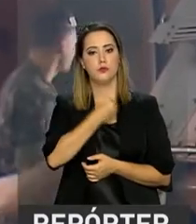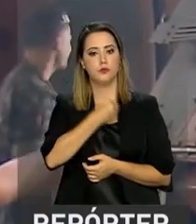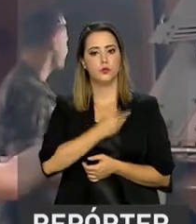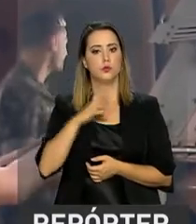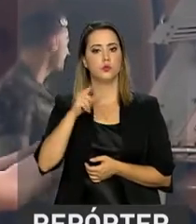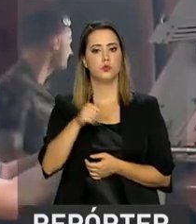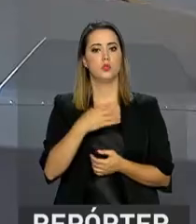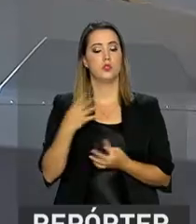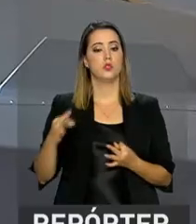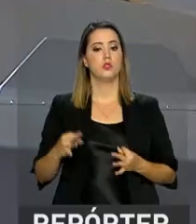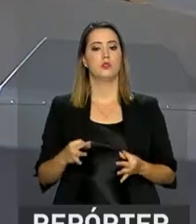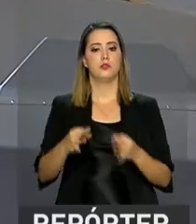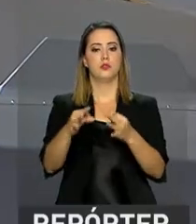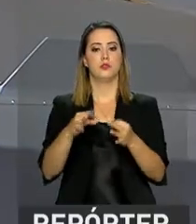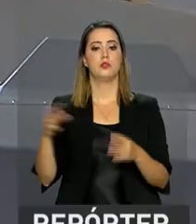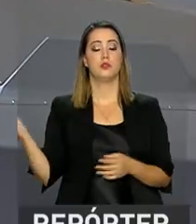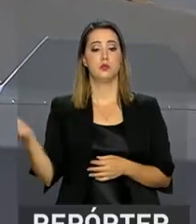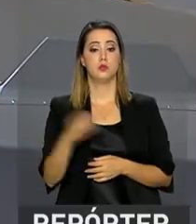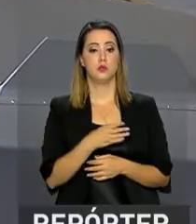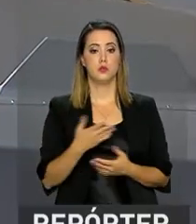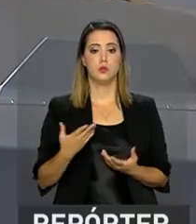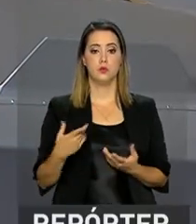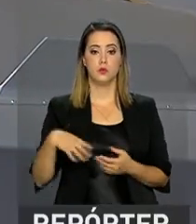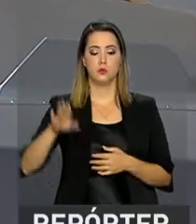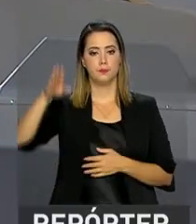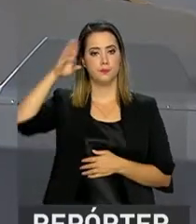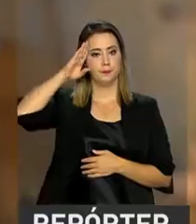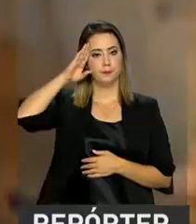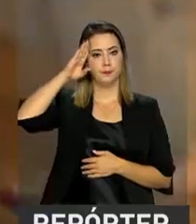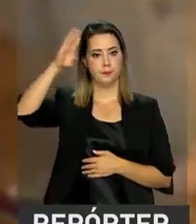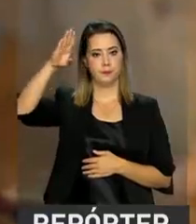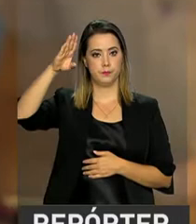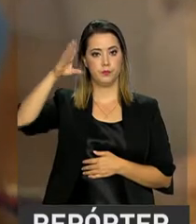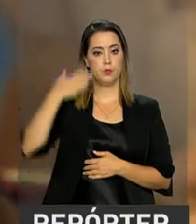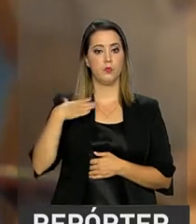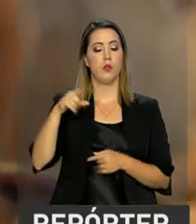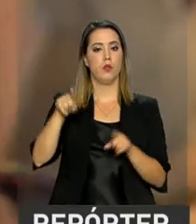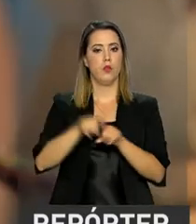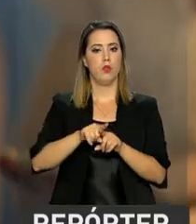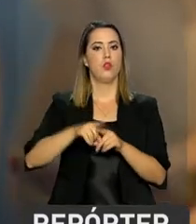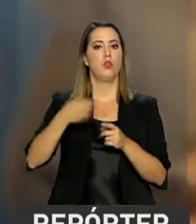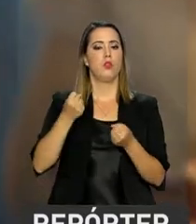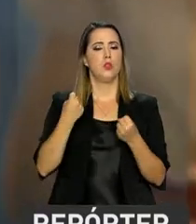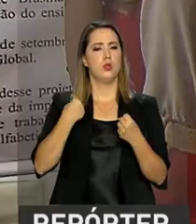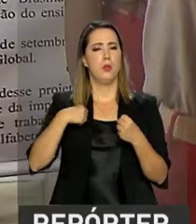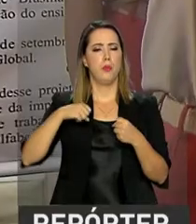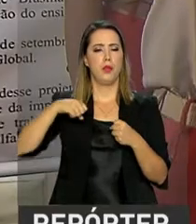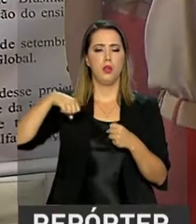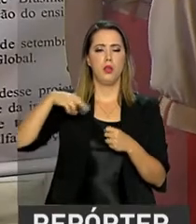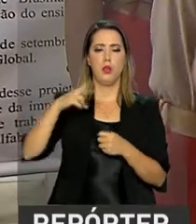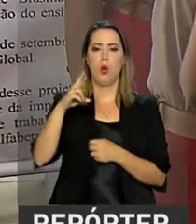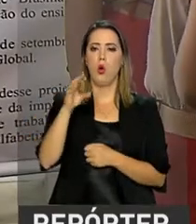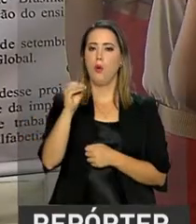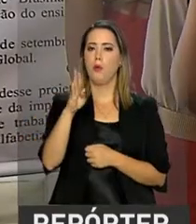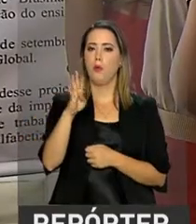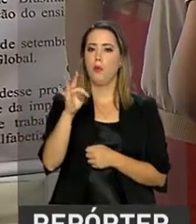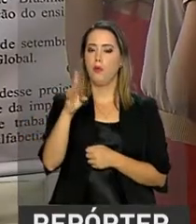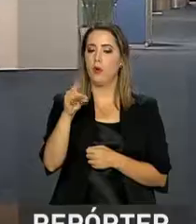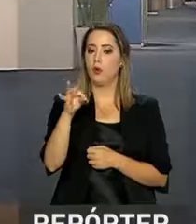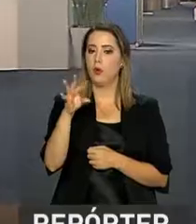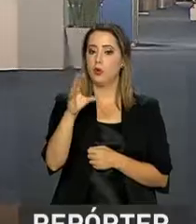das tecnologias mais modernas das forças armadas a robótica aplicada para acessibilidade